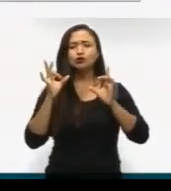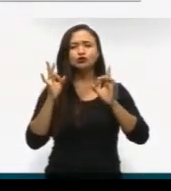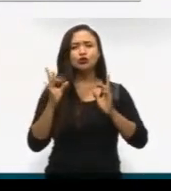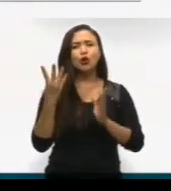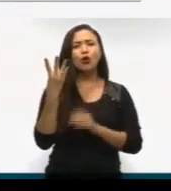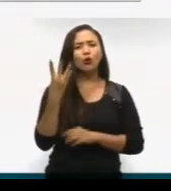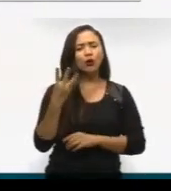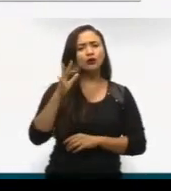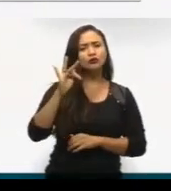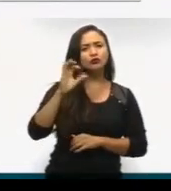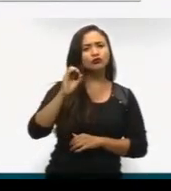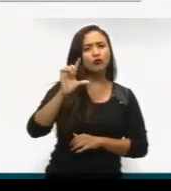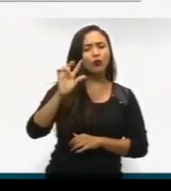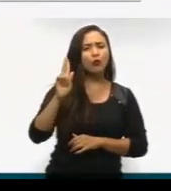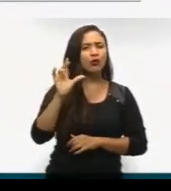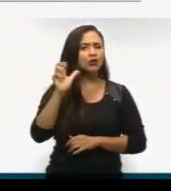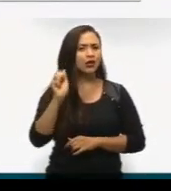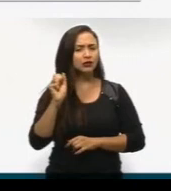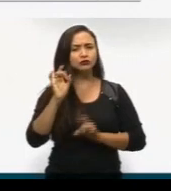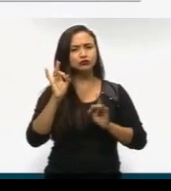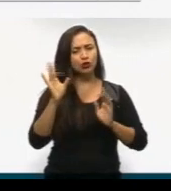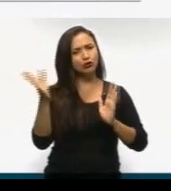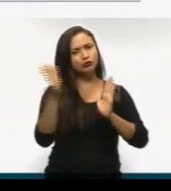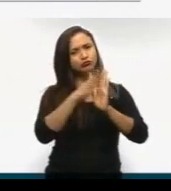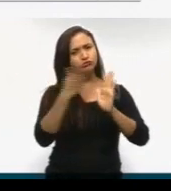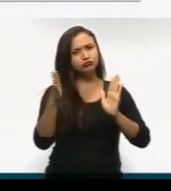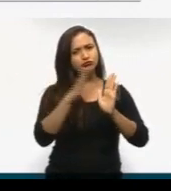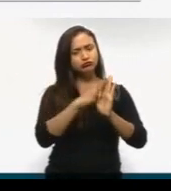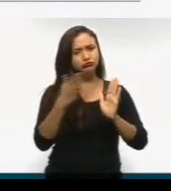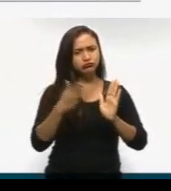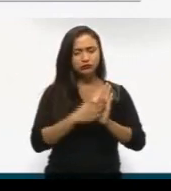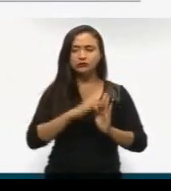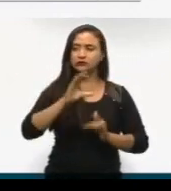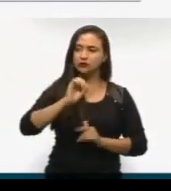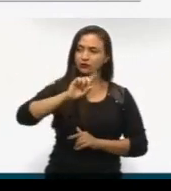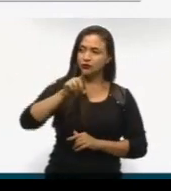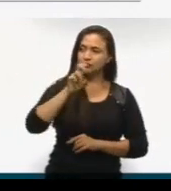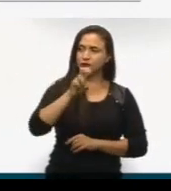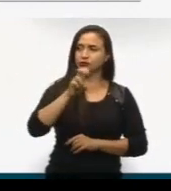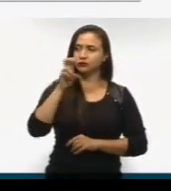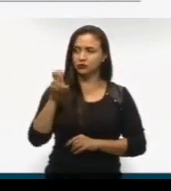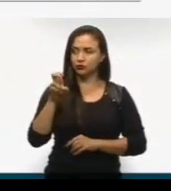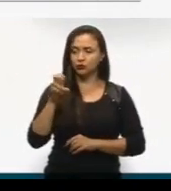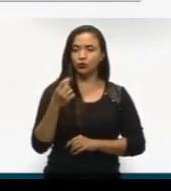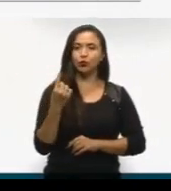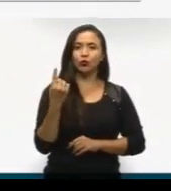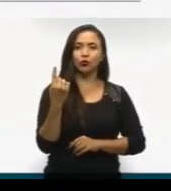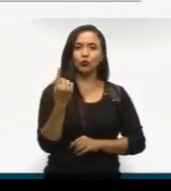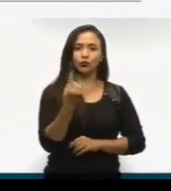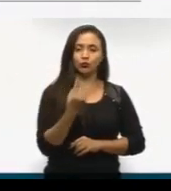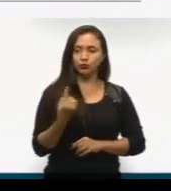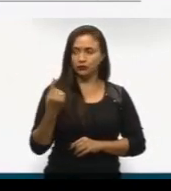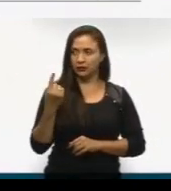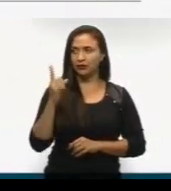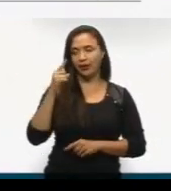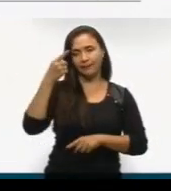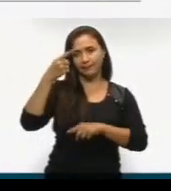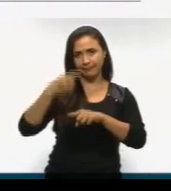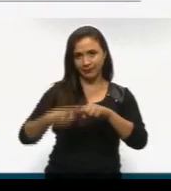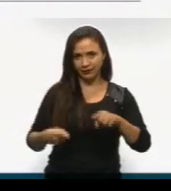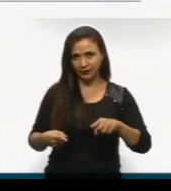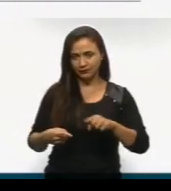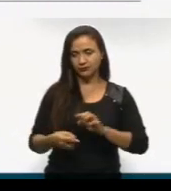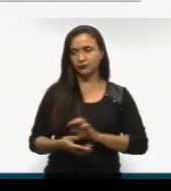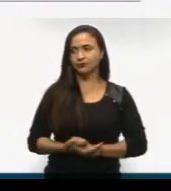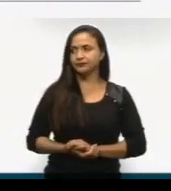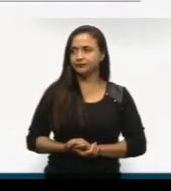folhas, essa janela, tá? Então, eu vou colocar 0,55 unidades, metade. Tá?